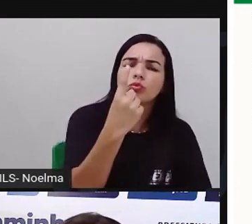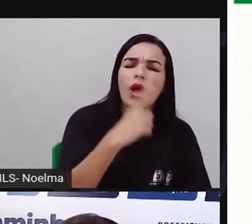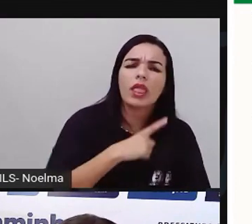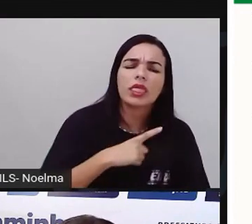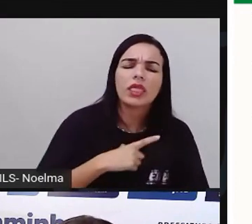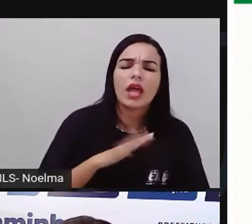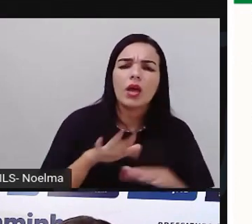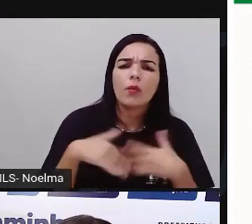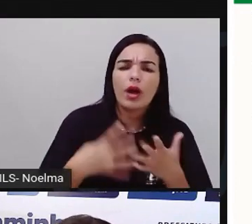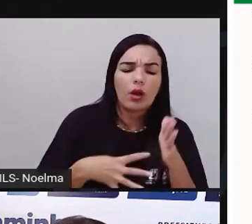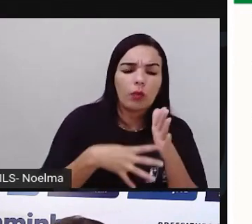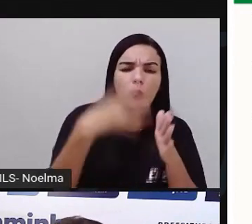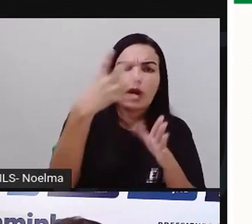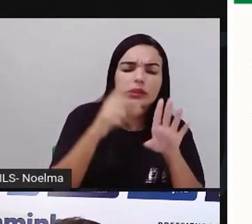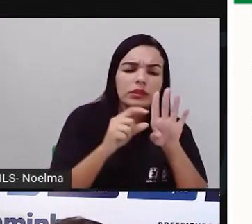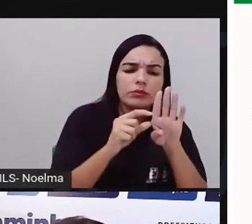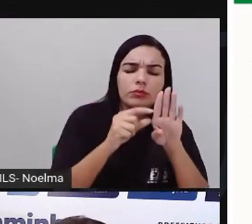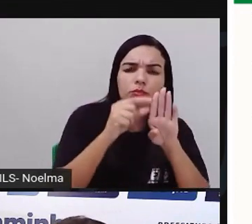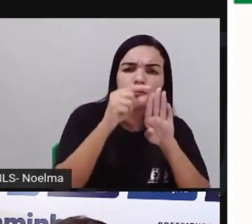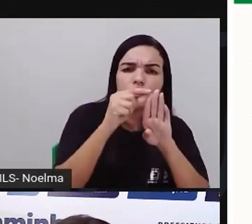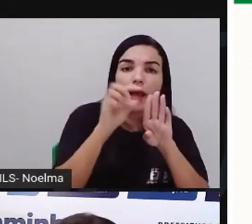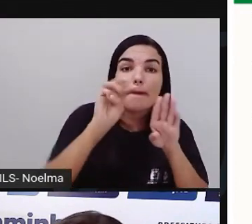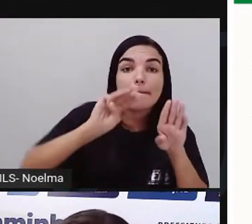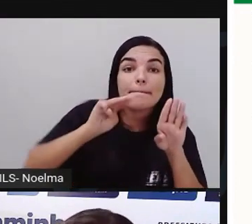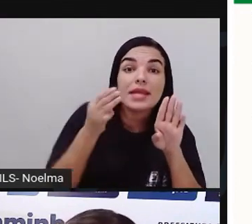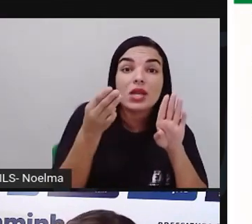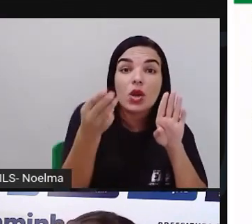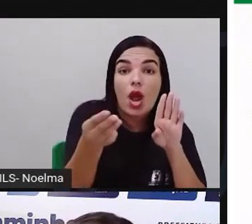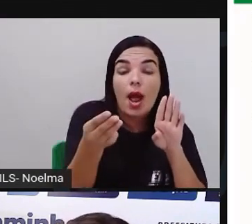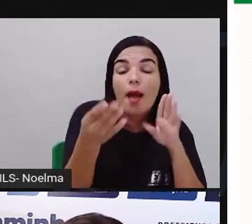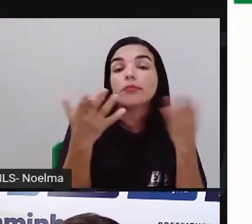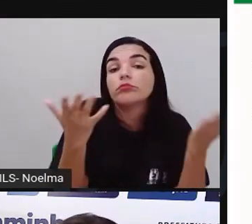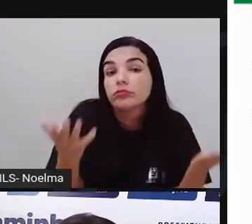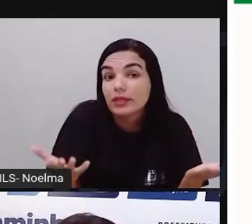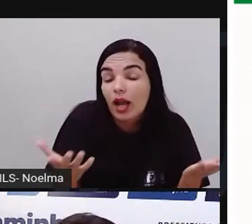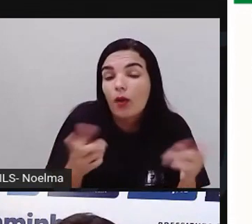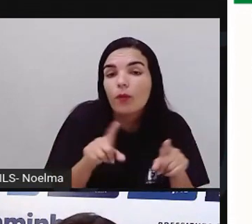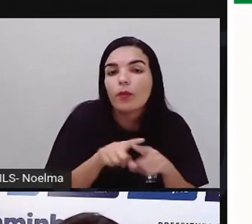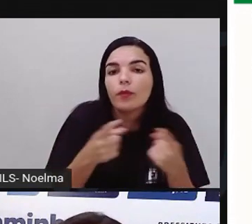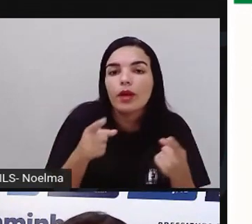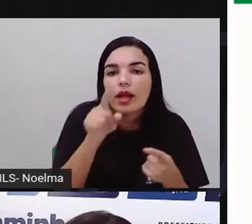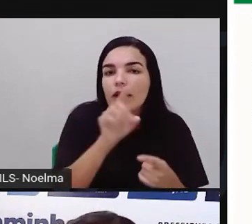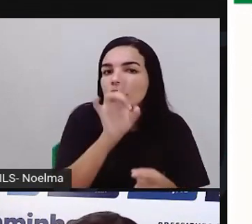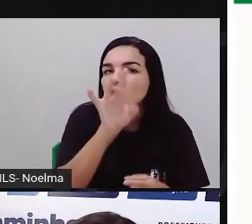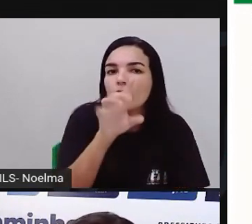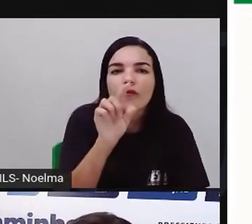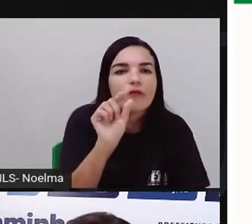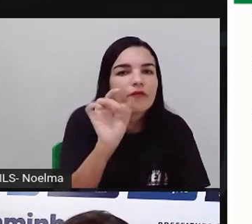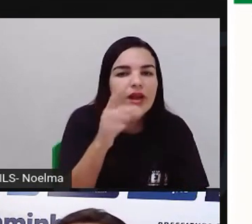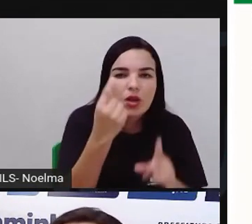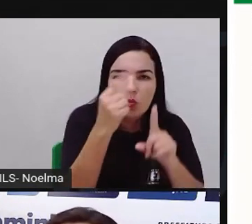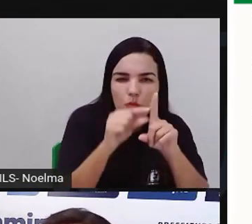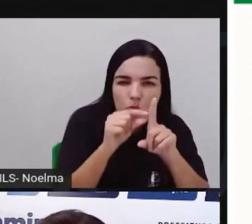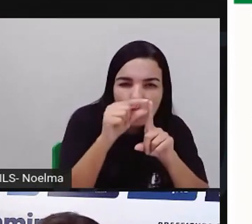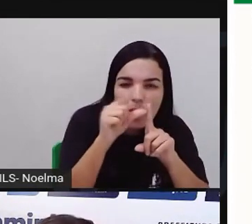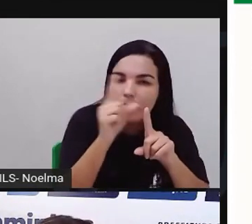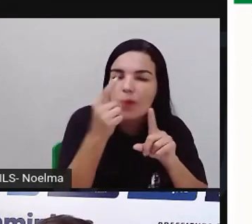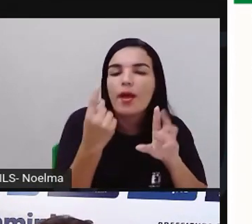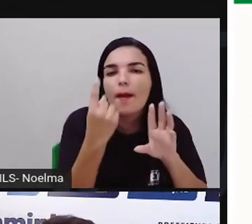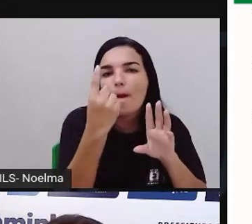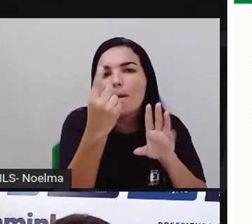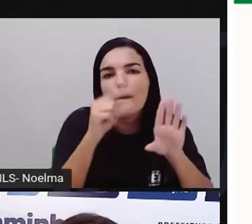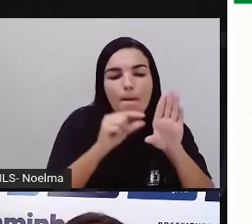na 4ª ordem, na ordem das unidades de milhar. Então, na verdade, ele não vale 1, ele vale